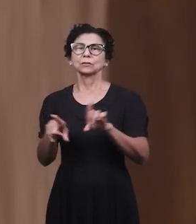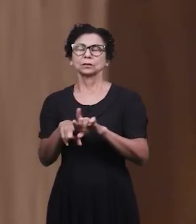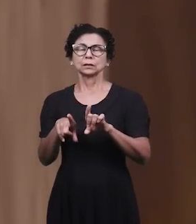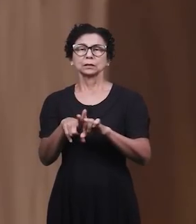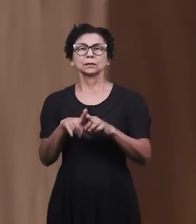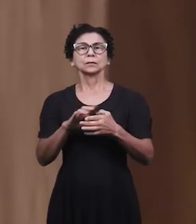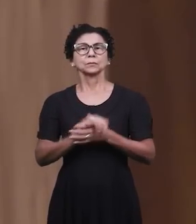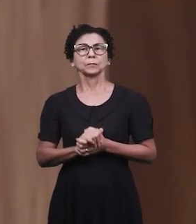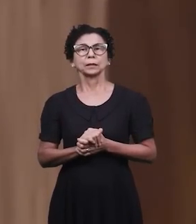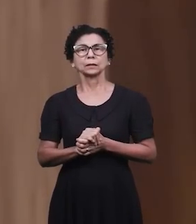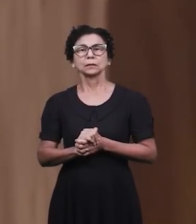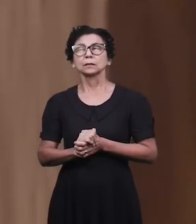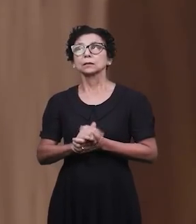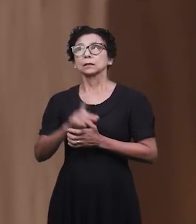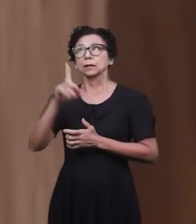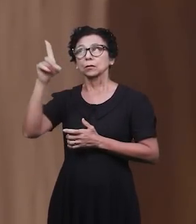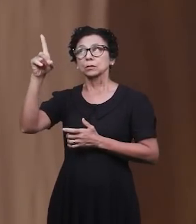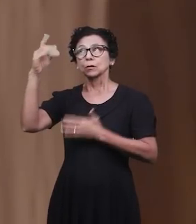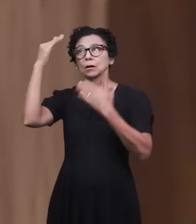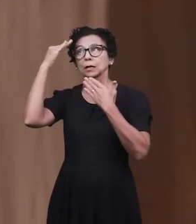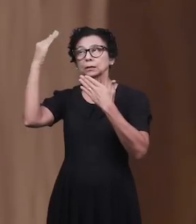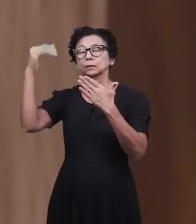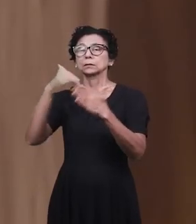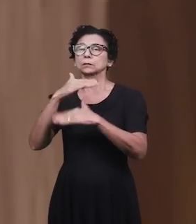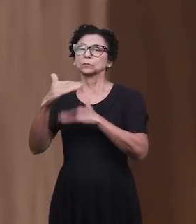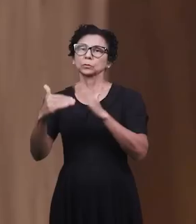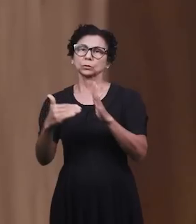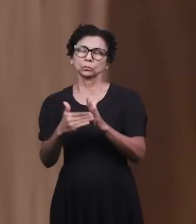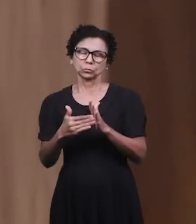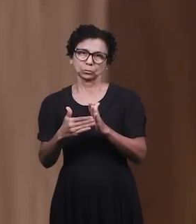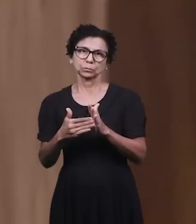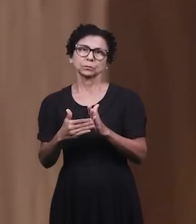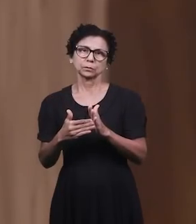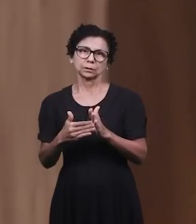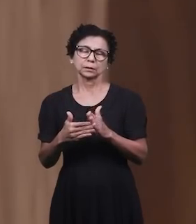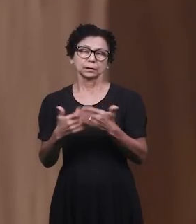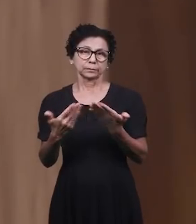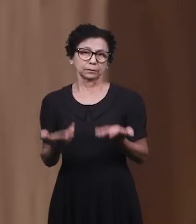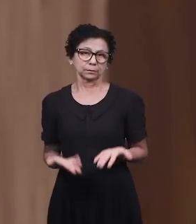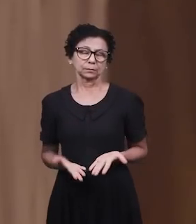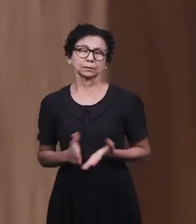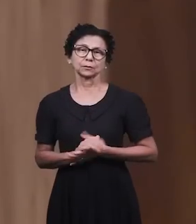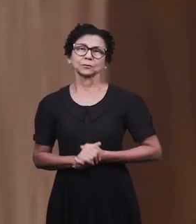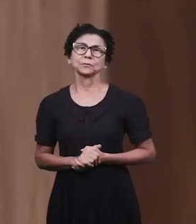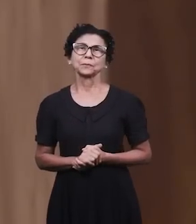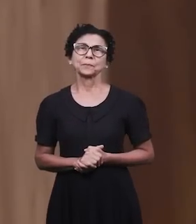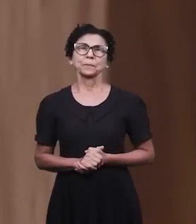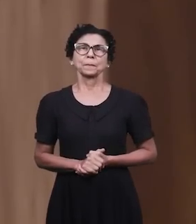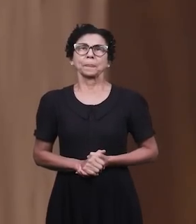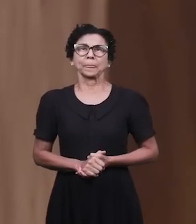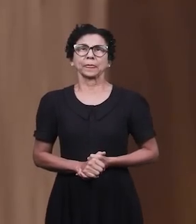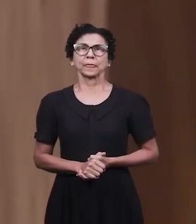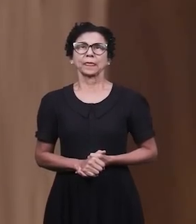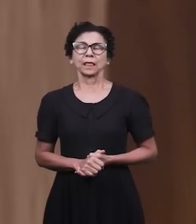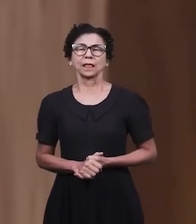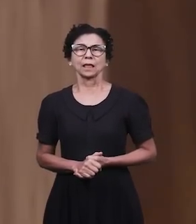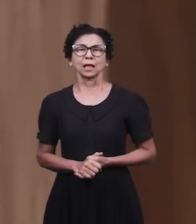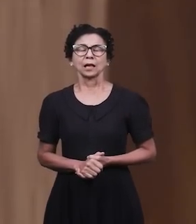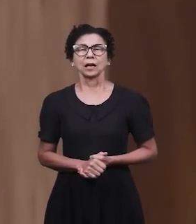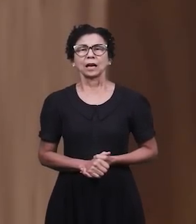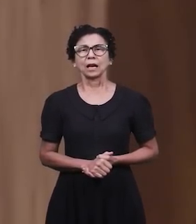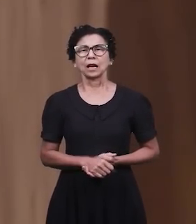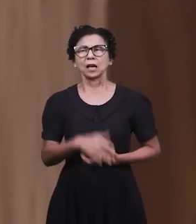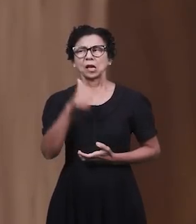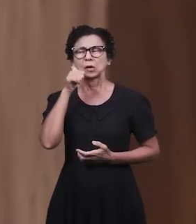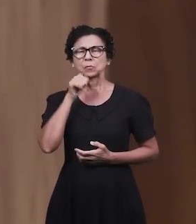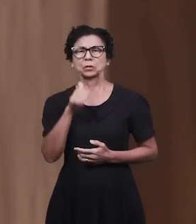gratidão ao Senhor por tudo que Ele tem feito em nós. Então, quando você distingue, você fala que não existe ministério, mulher não